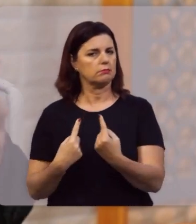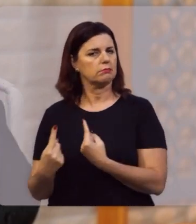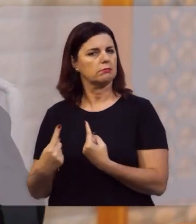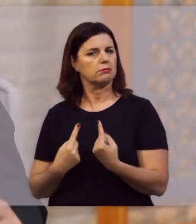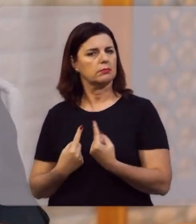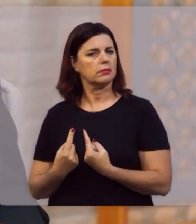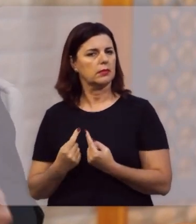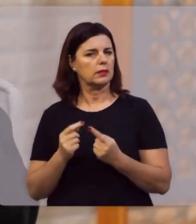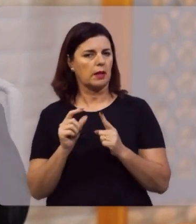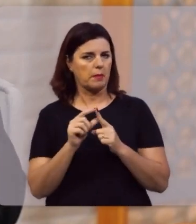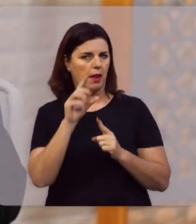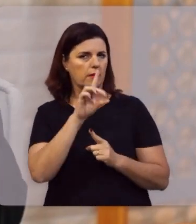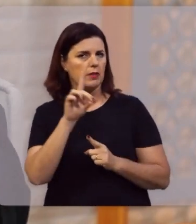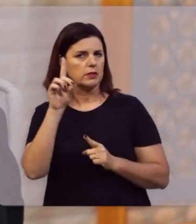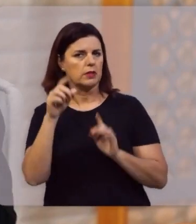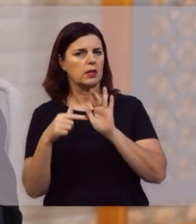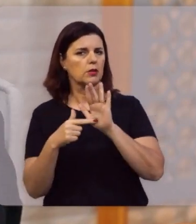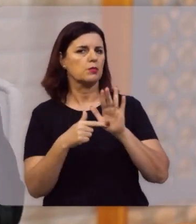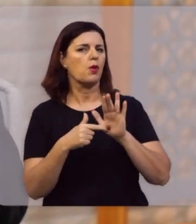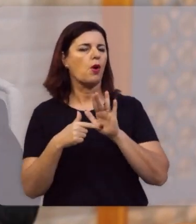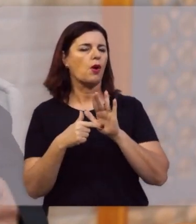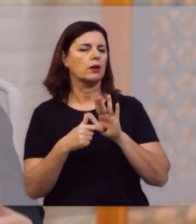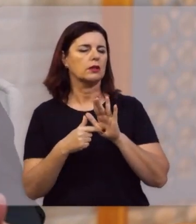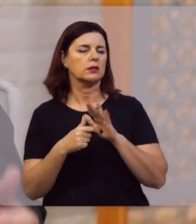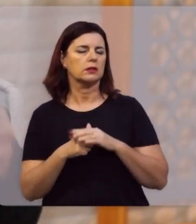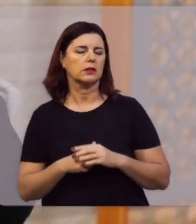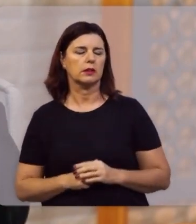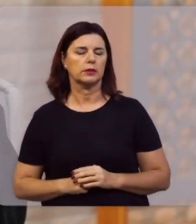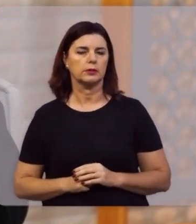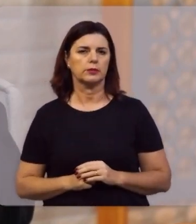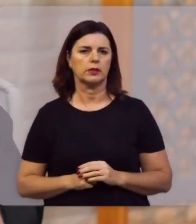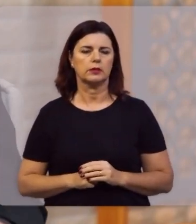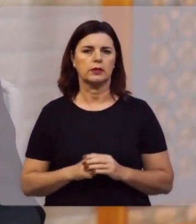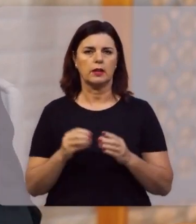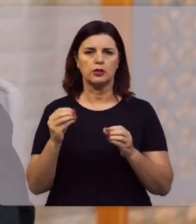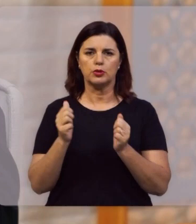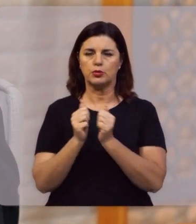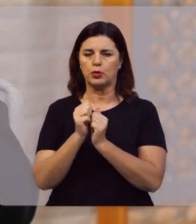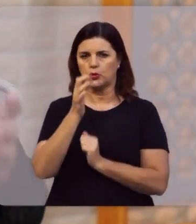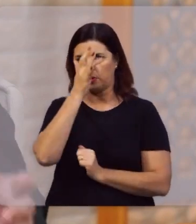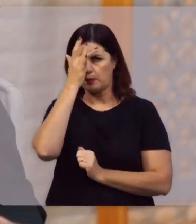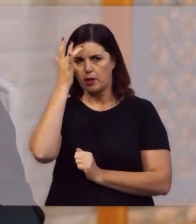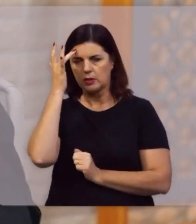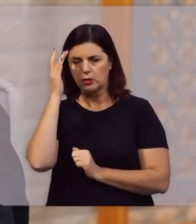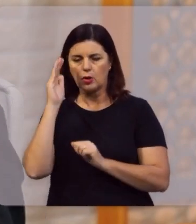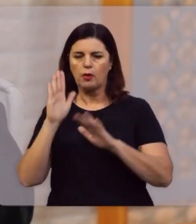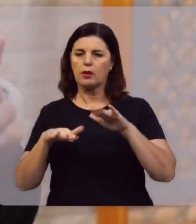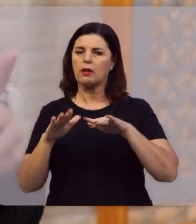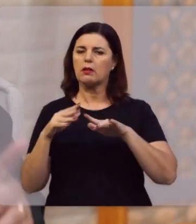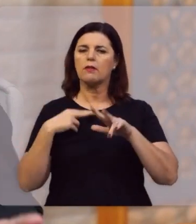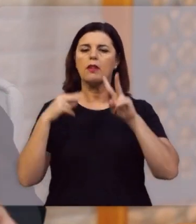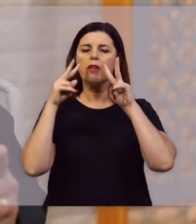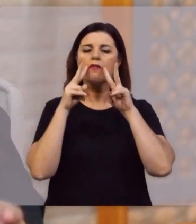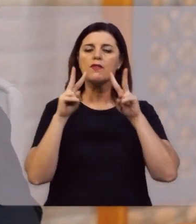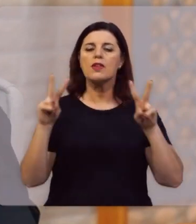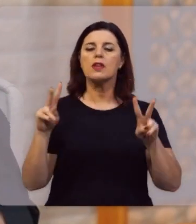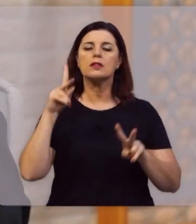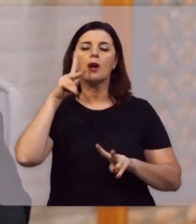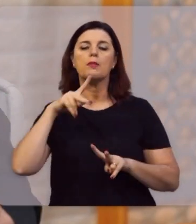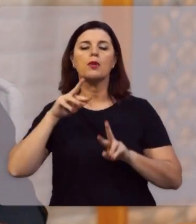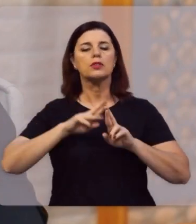das escrituras sagradas ou a luz do Evangelho deve ser o relacionamento dentre aqueles que Talvez tenham visões